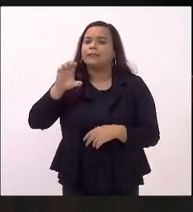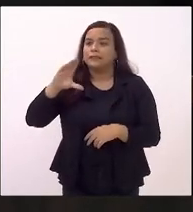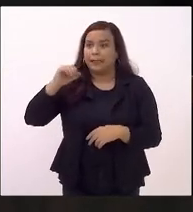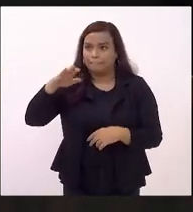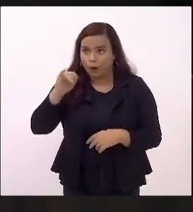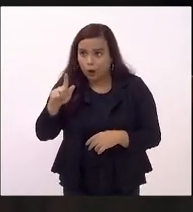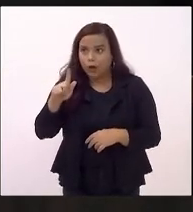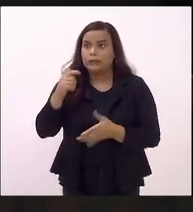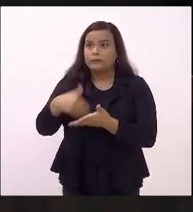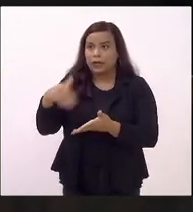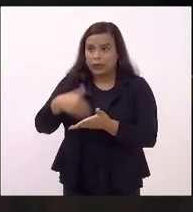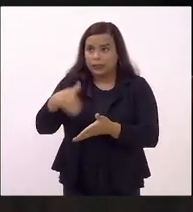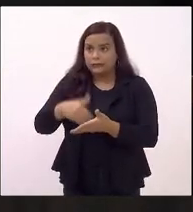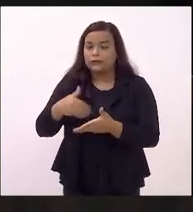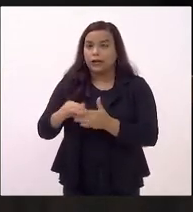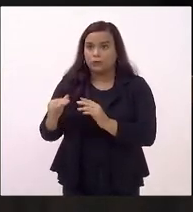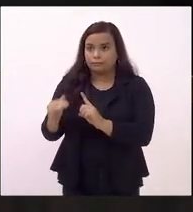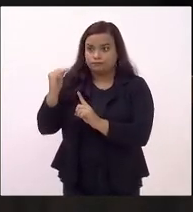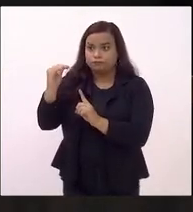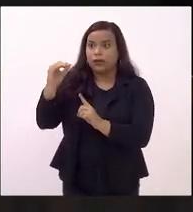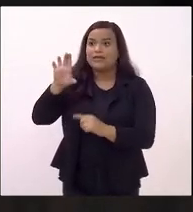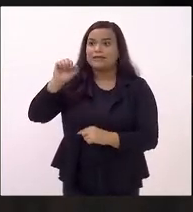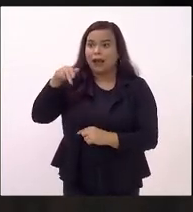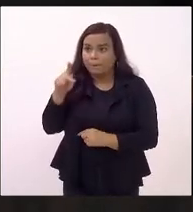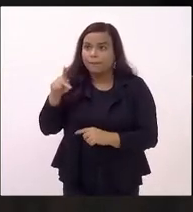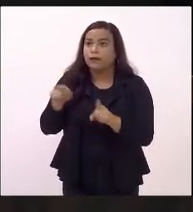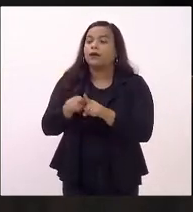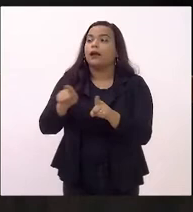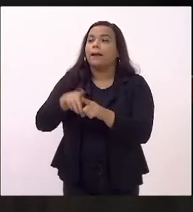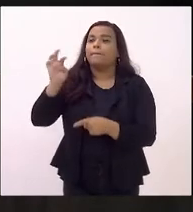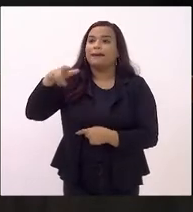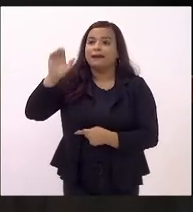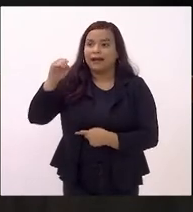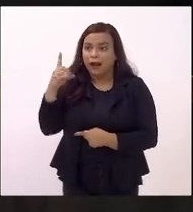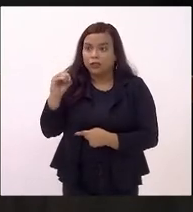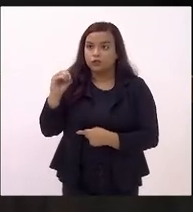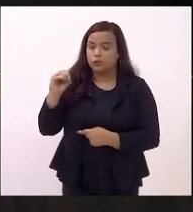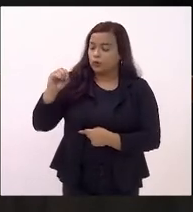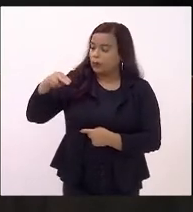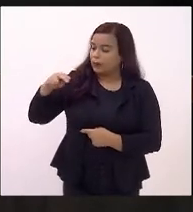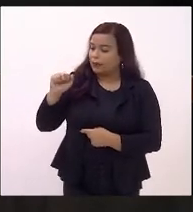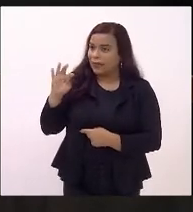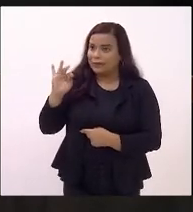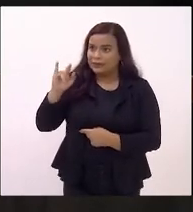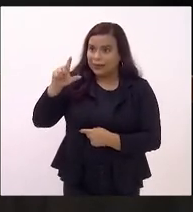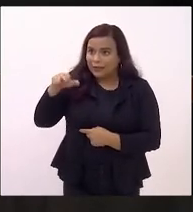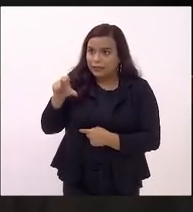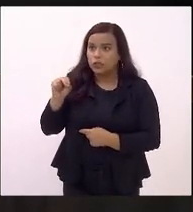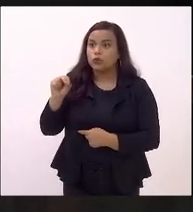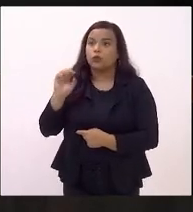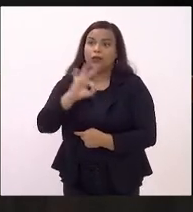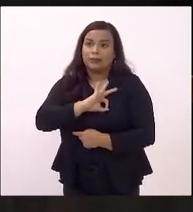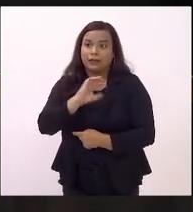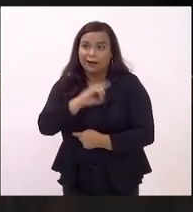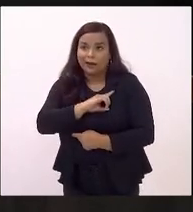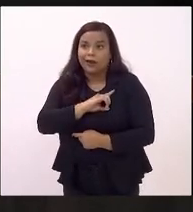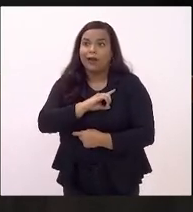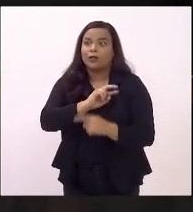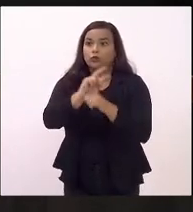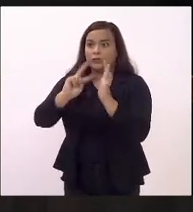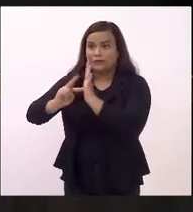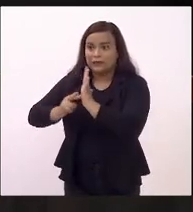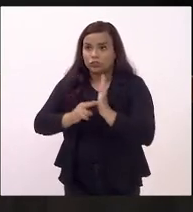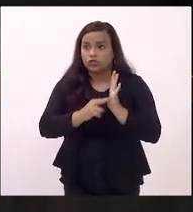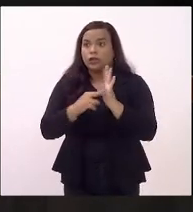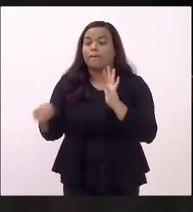executiva do CEAP, Bernardo Natalino Fex da Silva, de delegado sindical do Sindicato dos Correios,